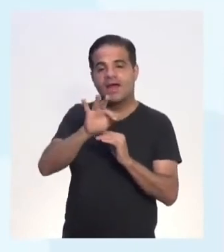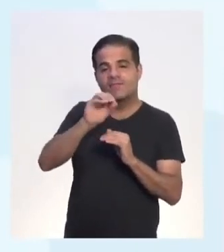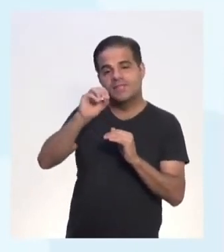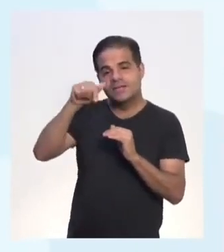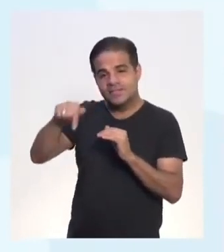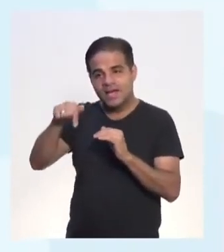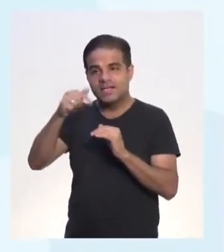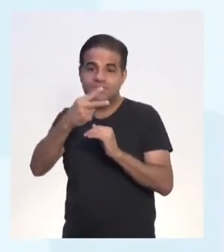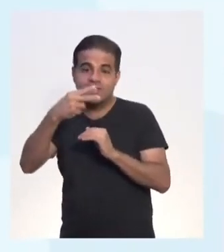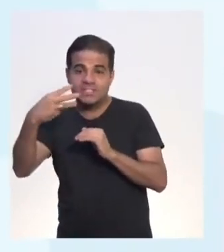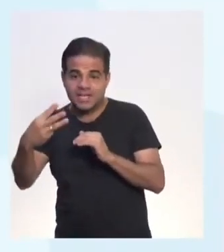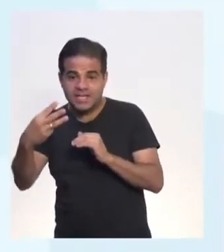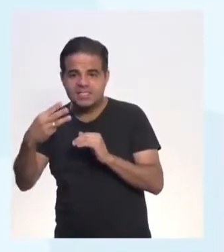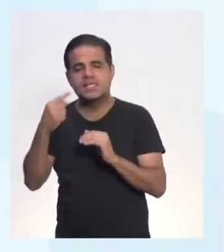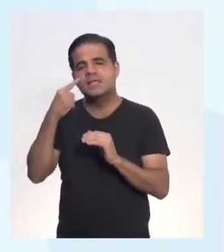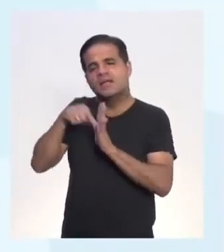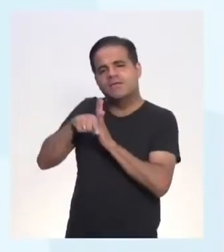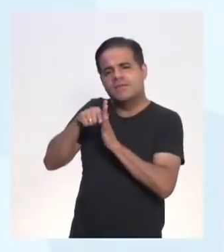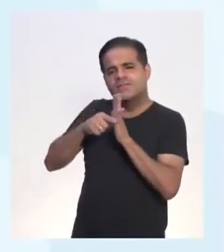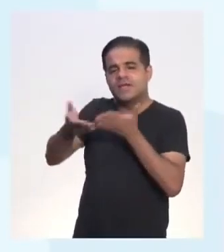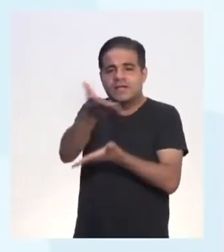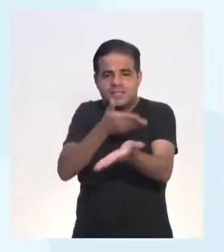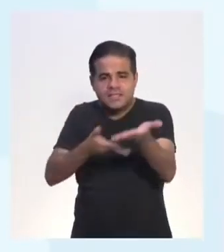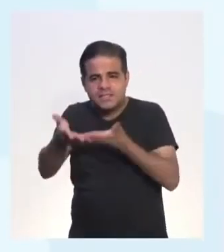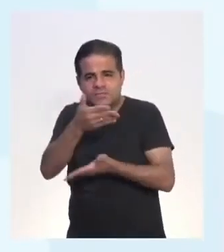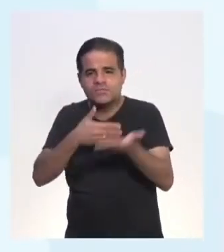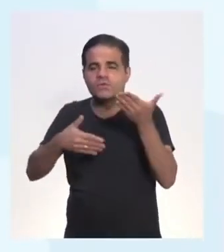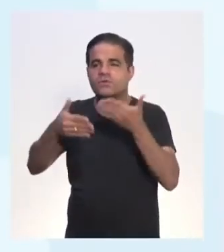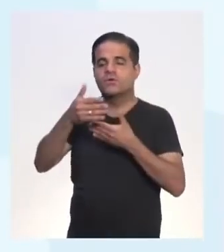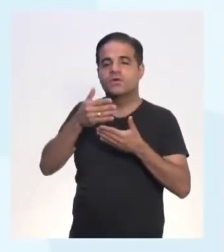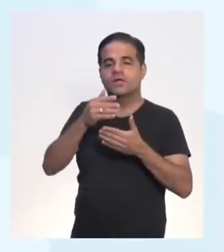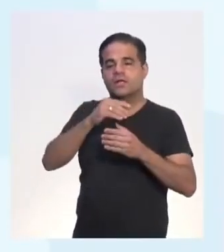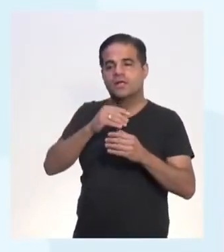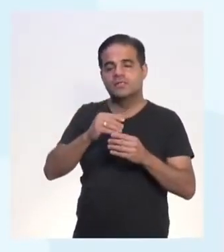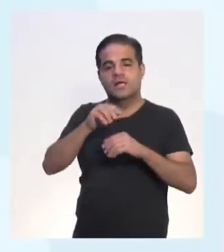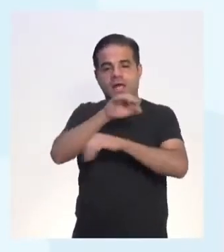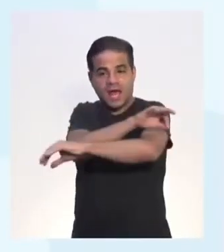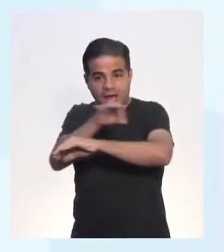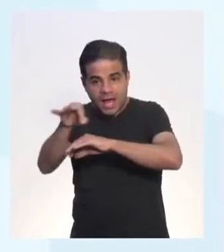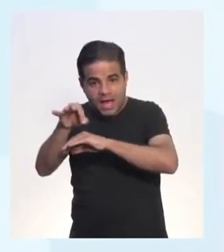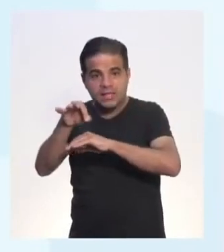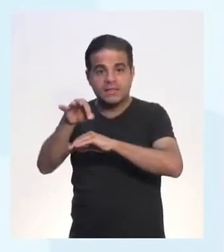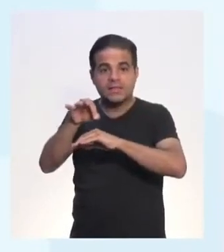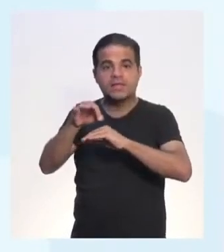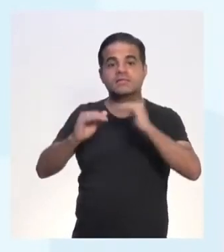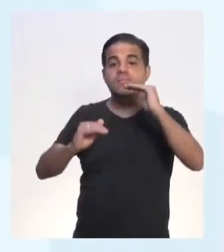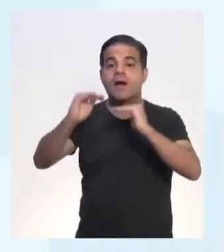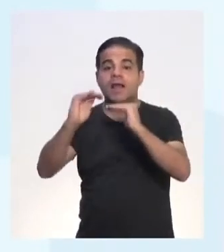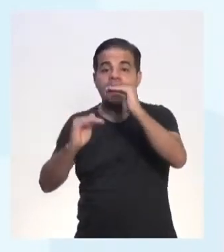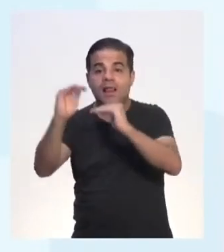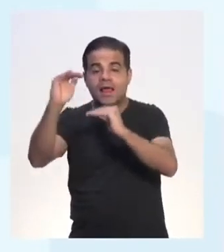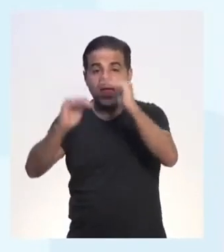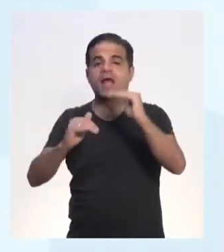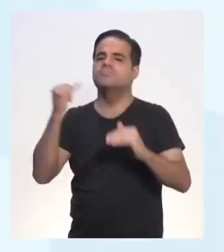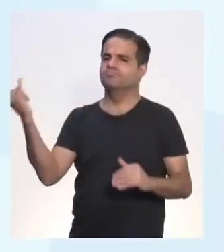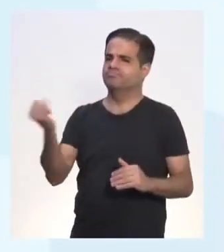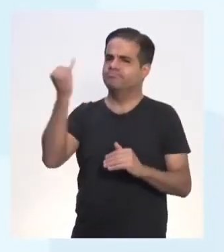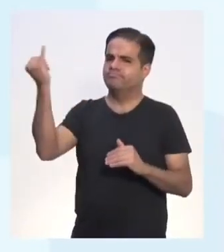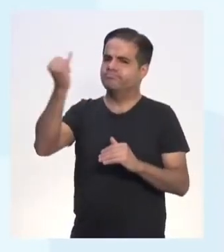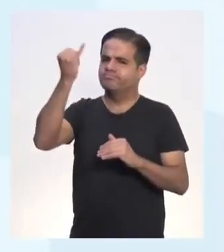F07MA23, e ela verifica as relações entre os ângulos formados por retas paralelas, extremamente